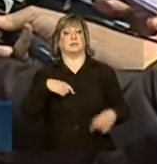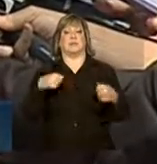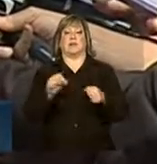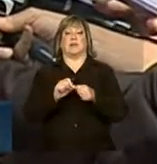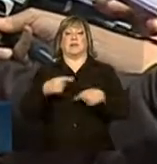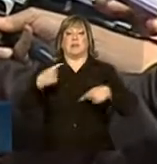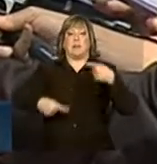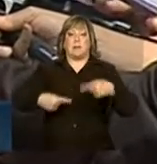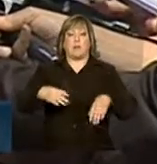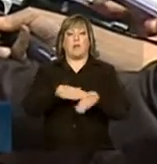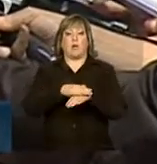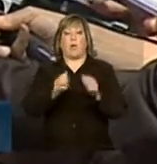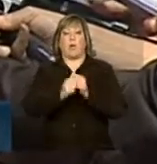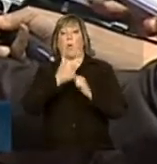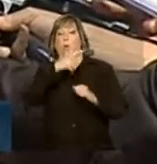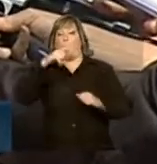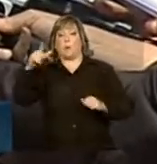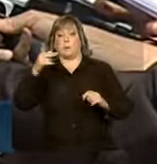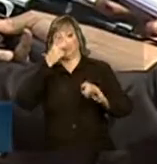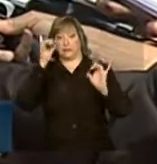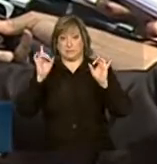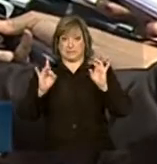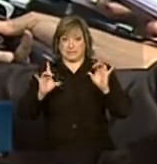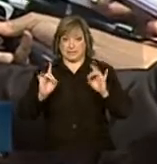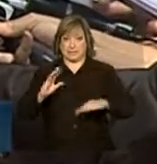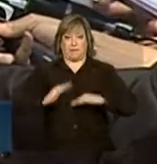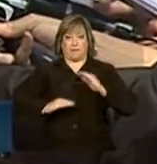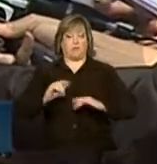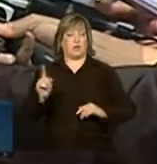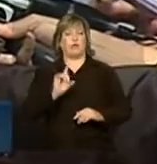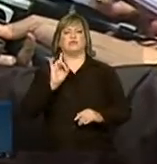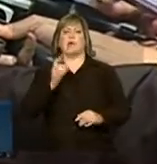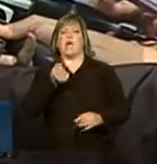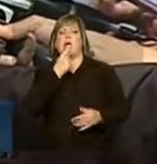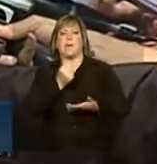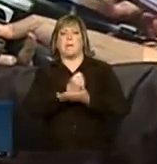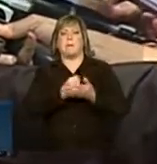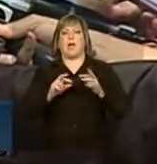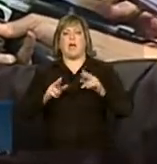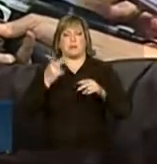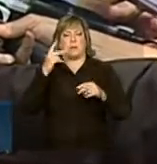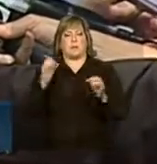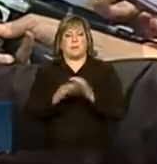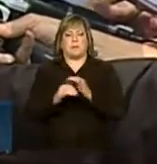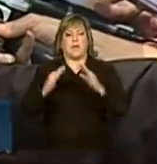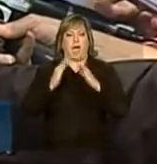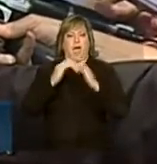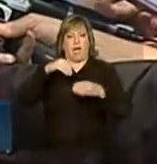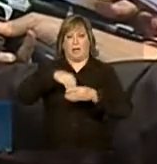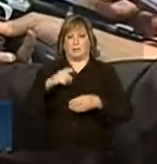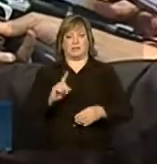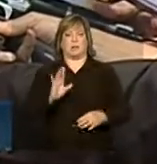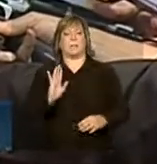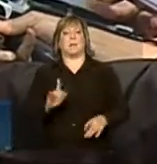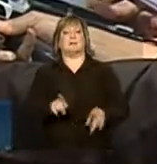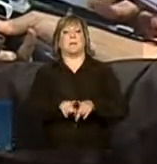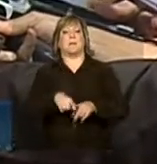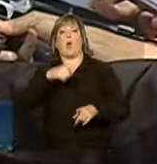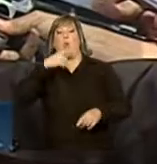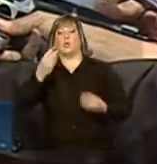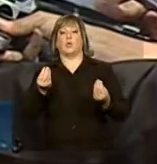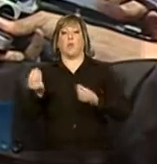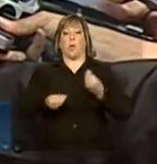com outras profissões, não só os medicamentos para câncer em casa, mas também outros procedimentos como